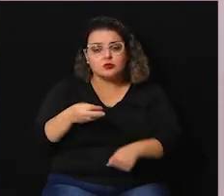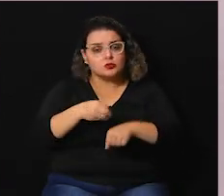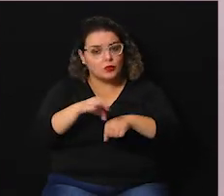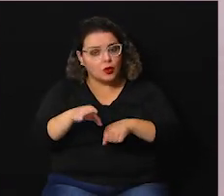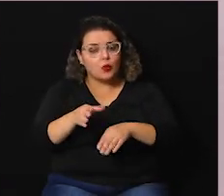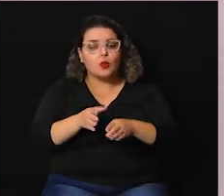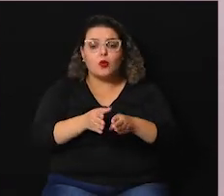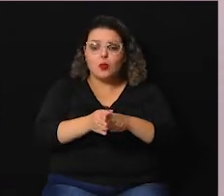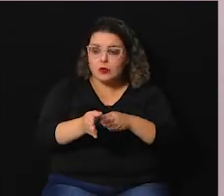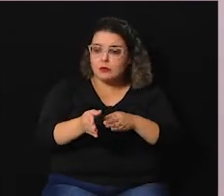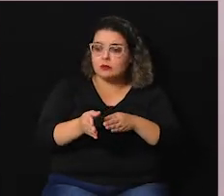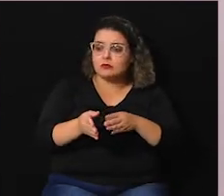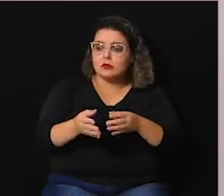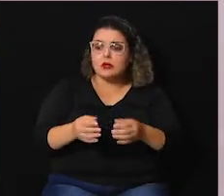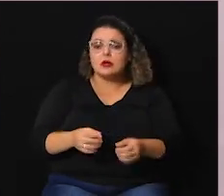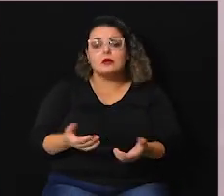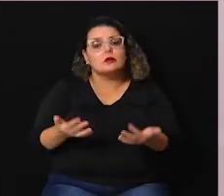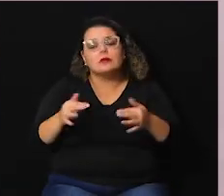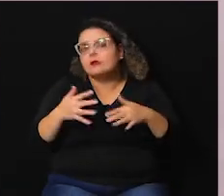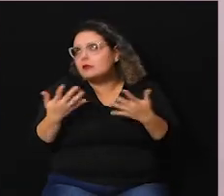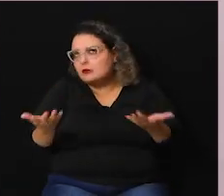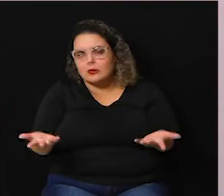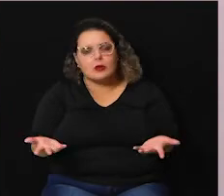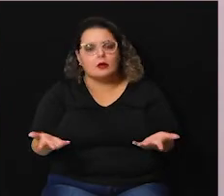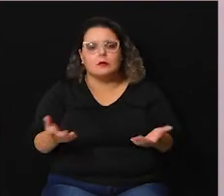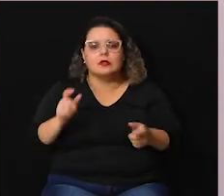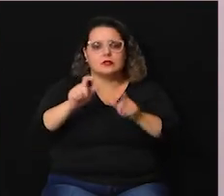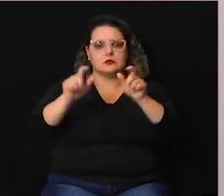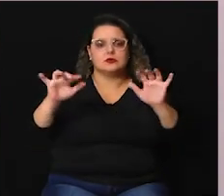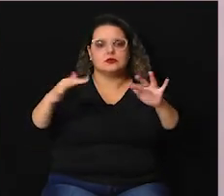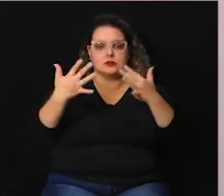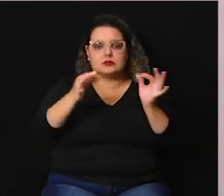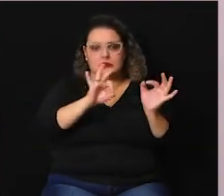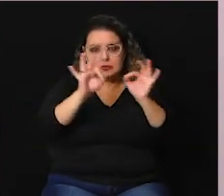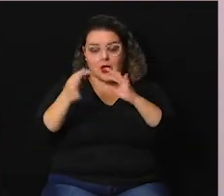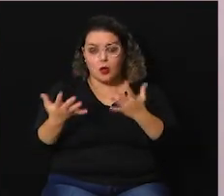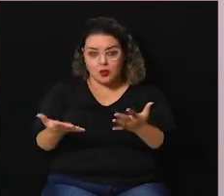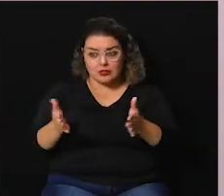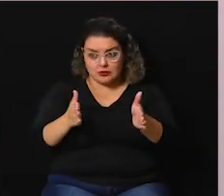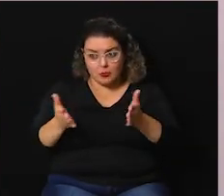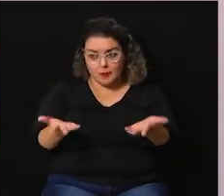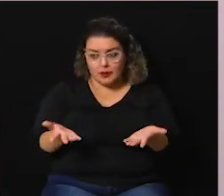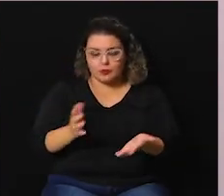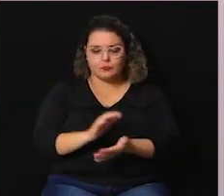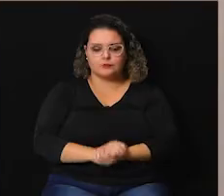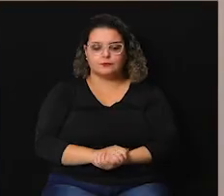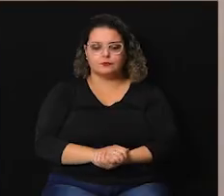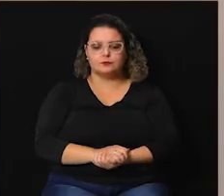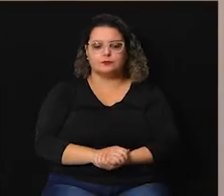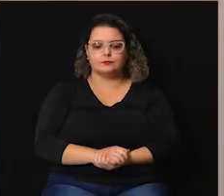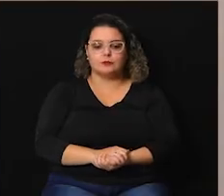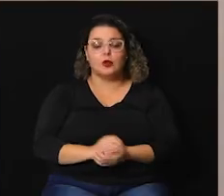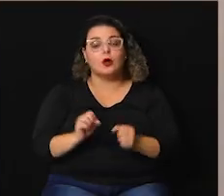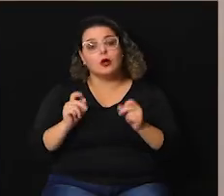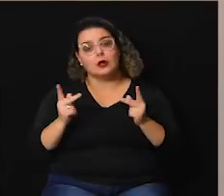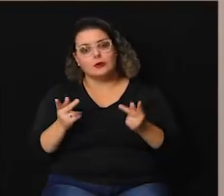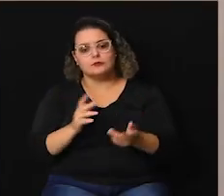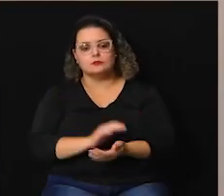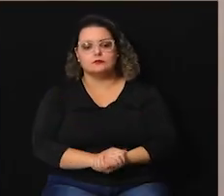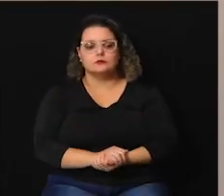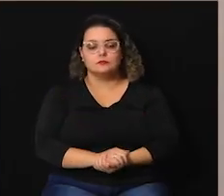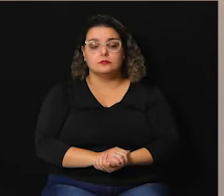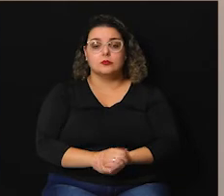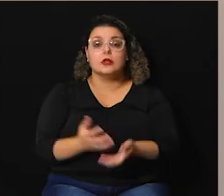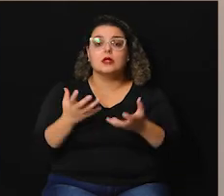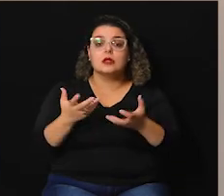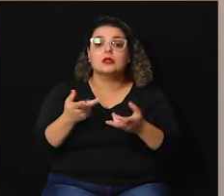um recado, um conselho, uma orientação, enfim, para quem está assistindo a gente nesse momento. Ok. Olha,